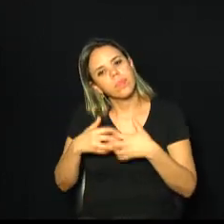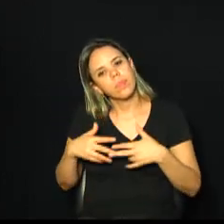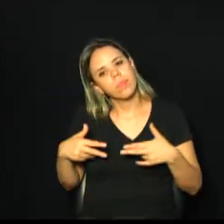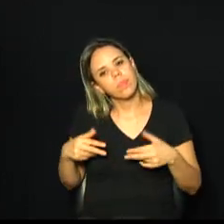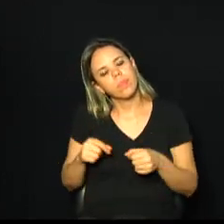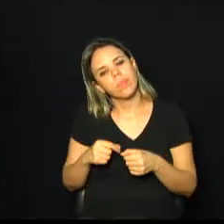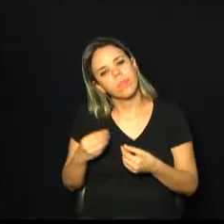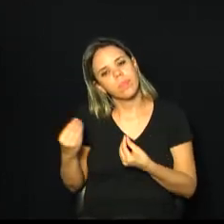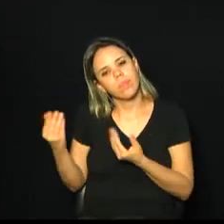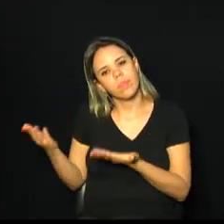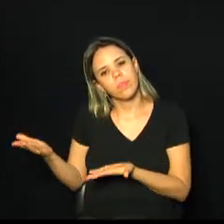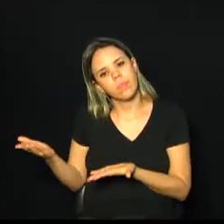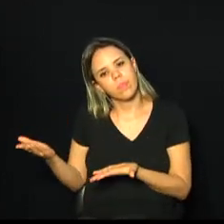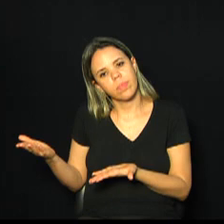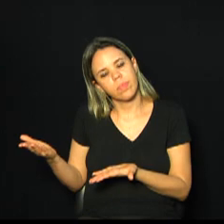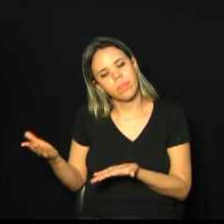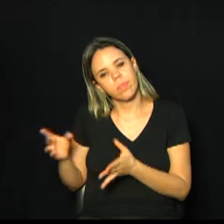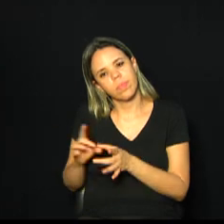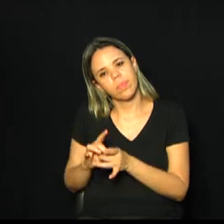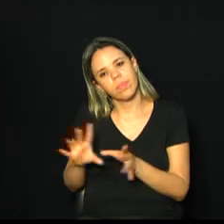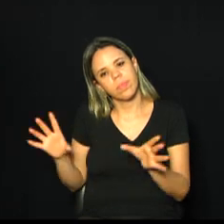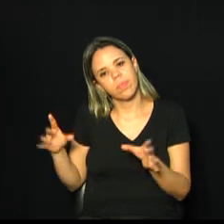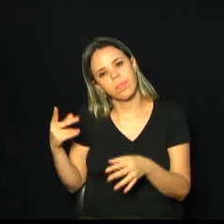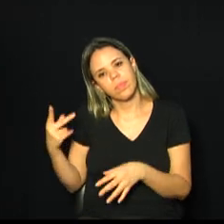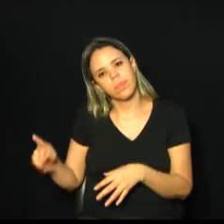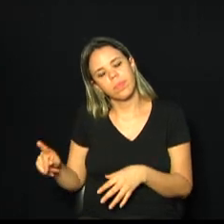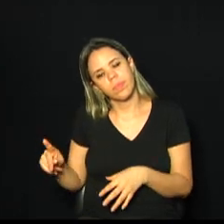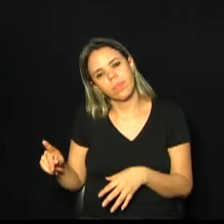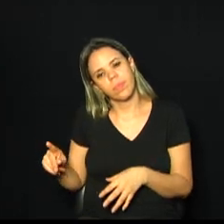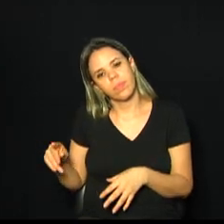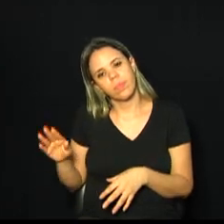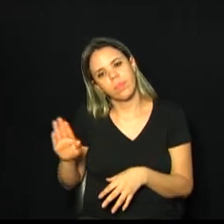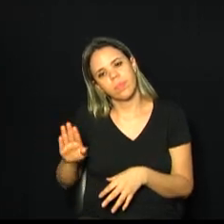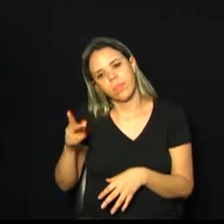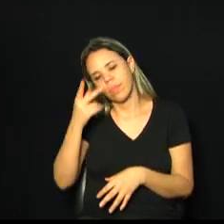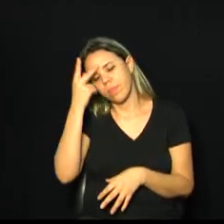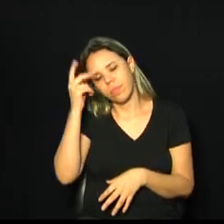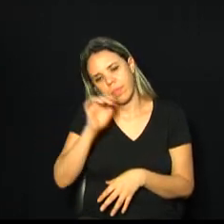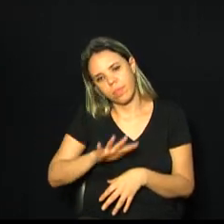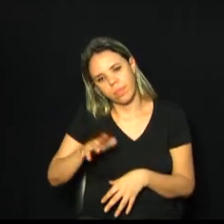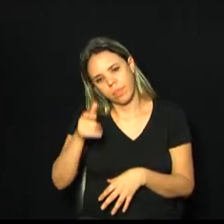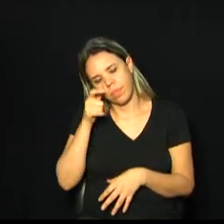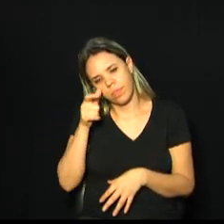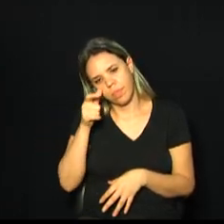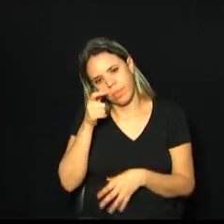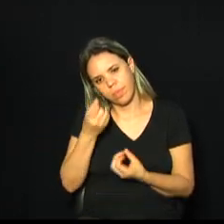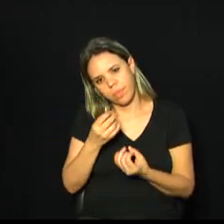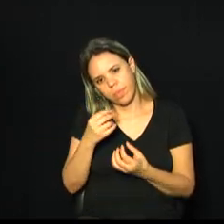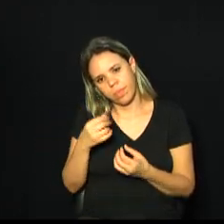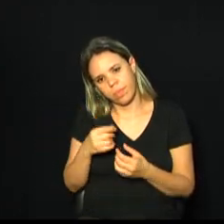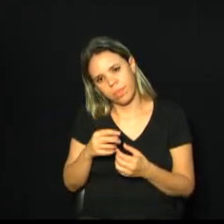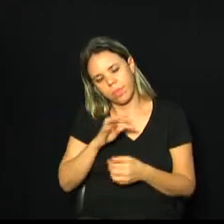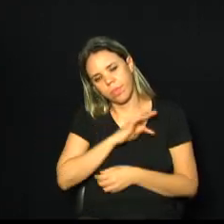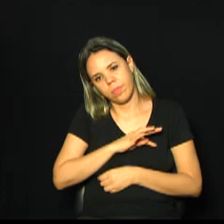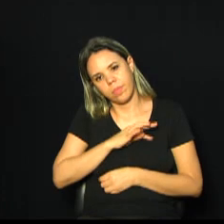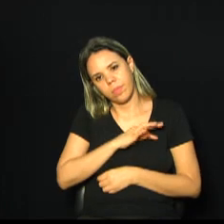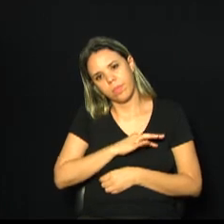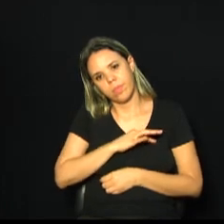para o senhor, e o senhor poder disponibilizar para os seus eleitores e para a comunidade em geral, uma informação um pouco mais técnica.